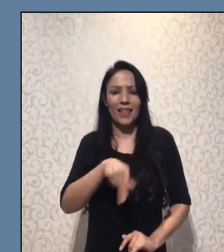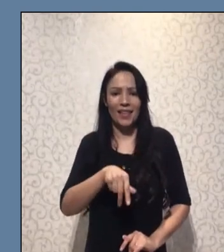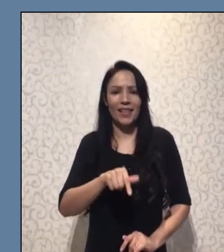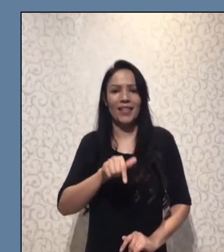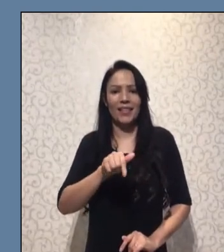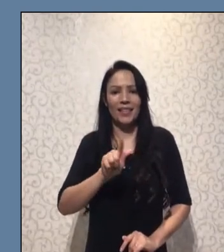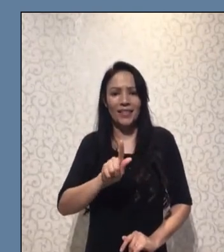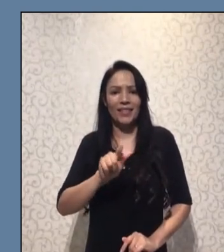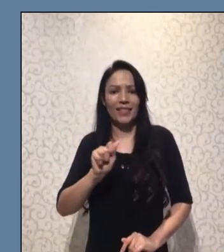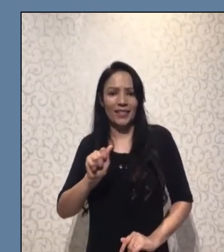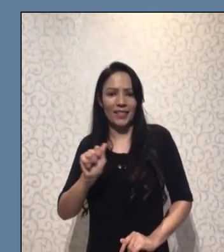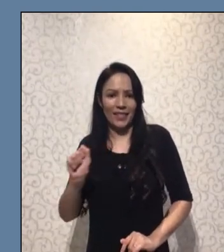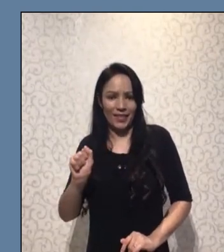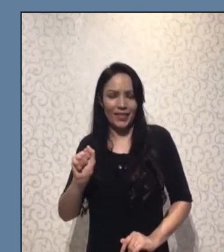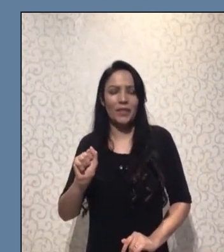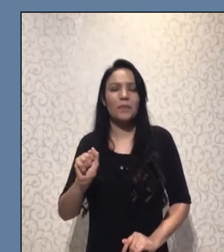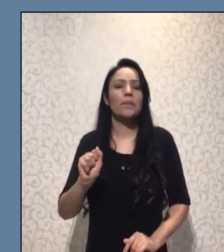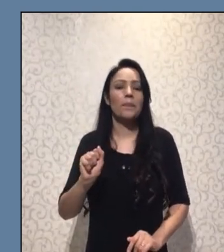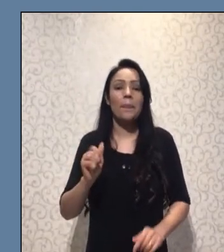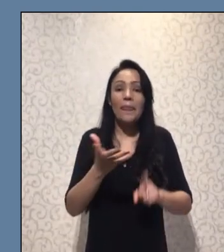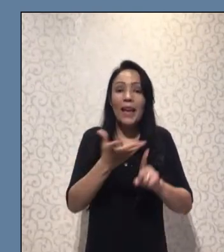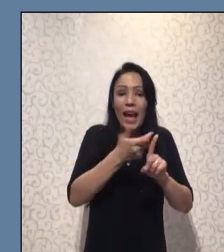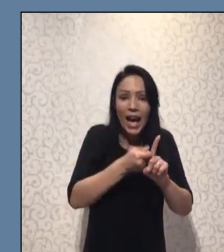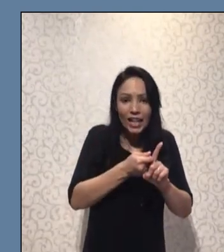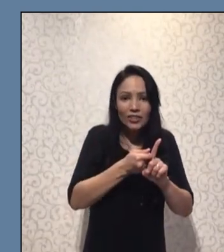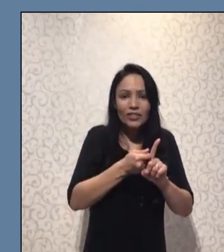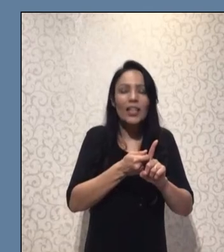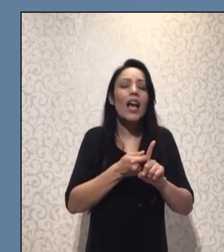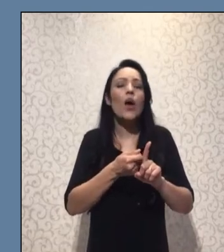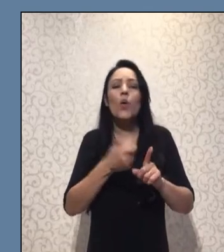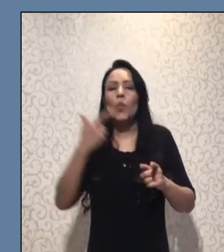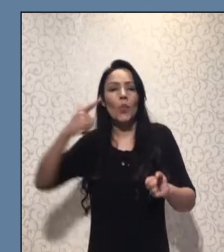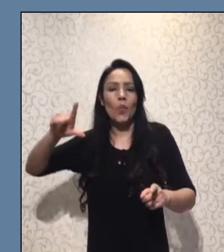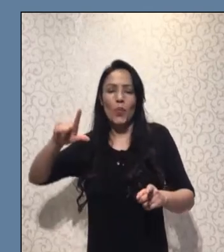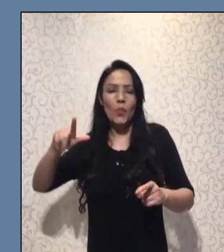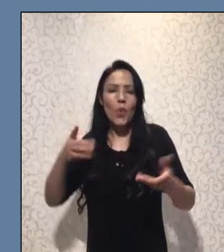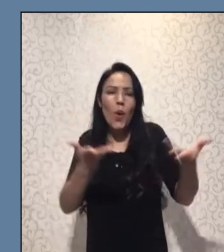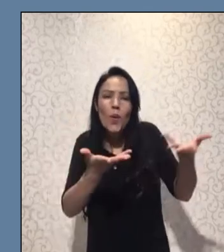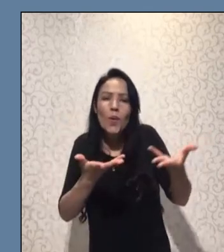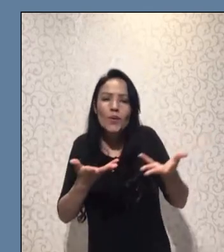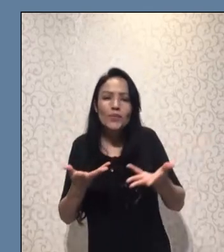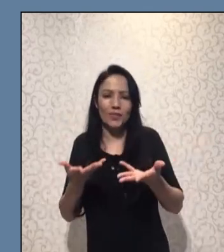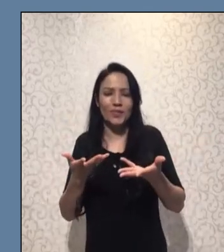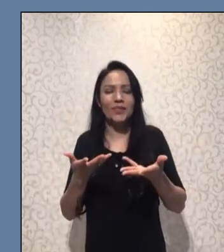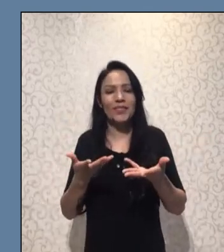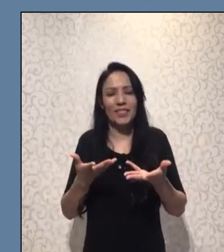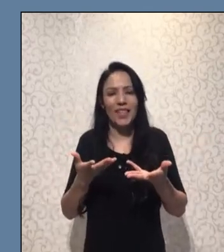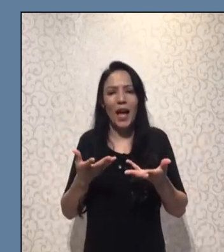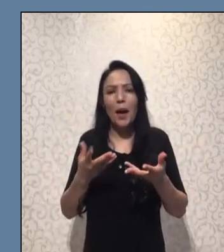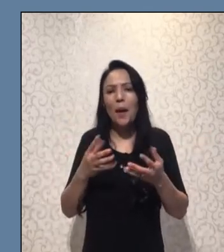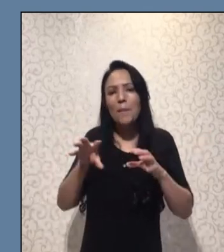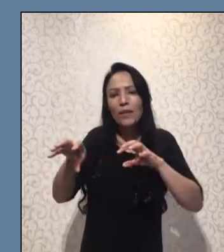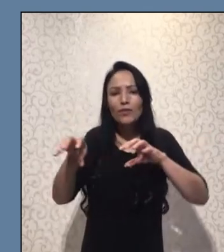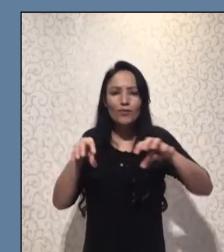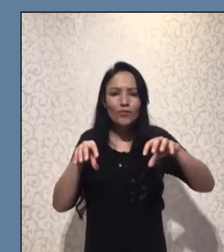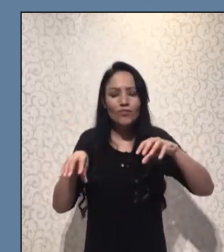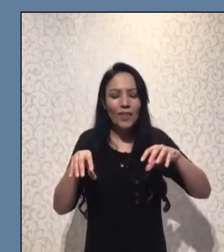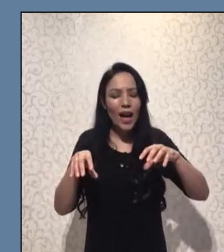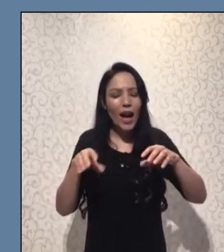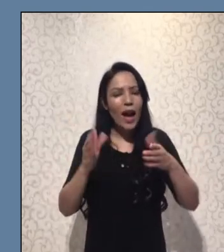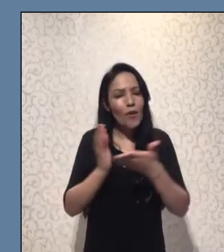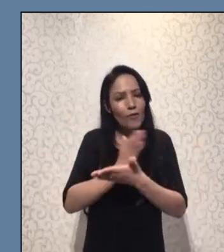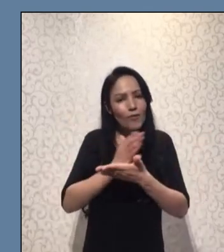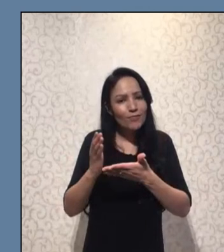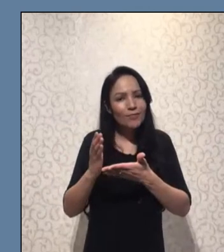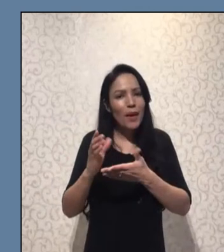têm um outro tipo de apelo, né? Quer dizer, um apelo mais setorizado, talvez... Enfim, eu acho que